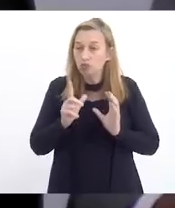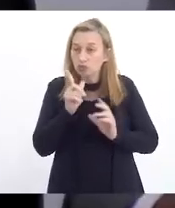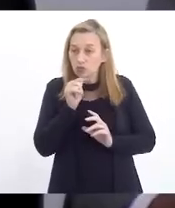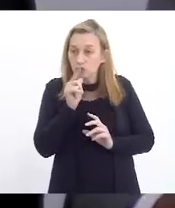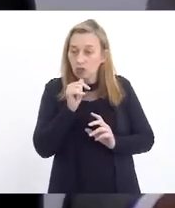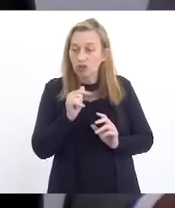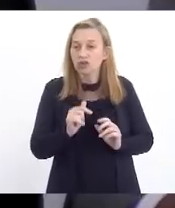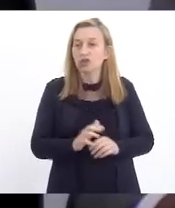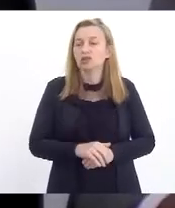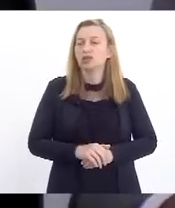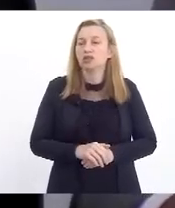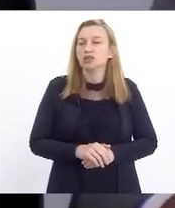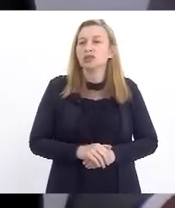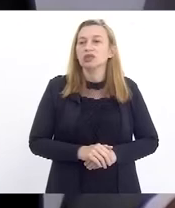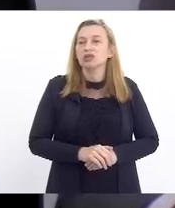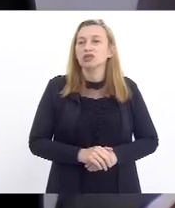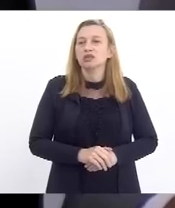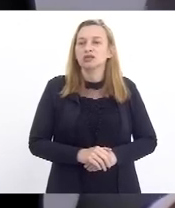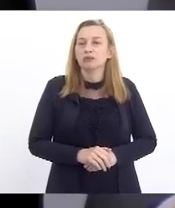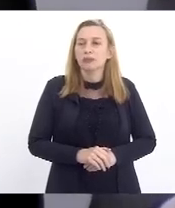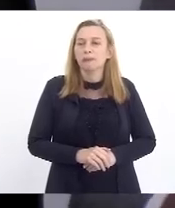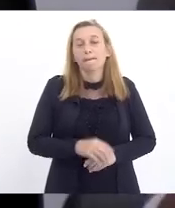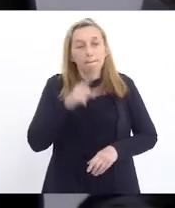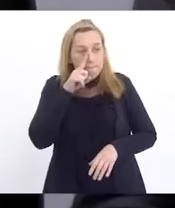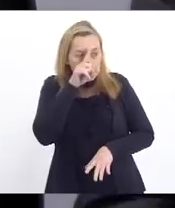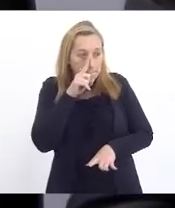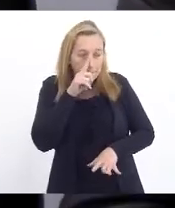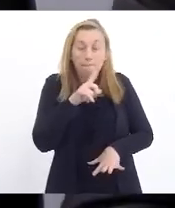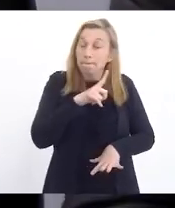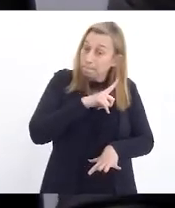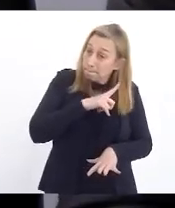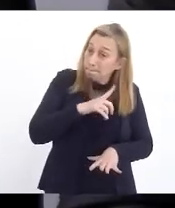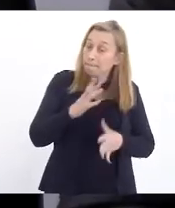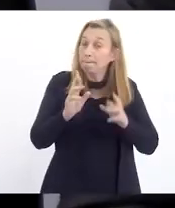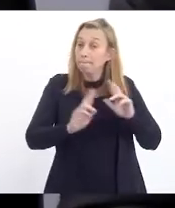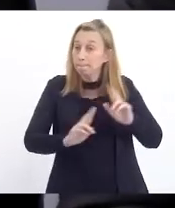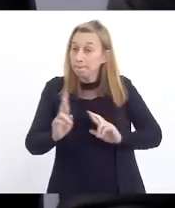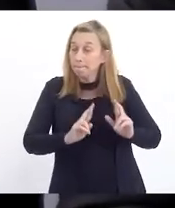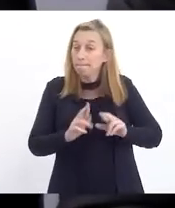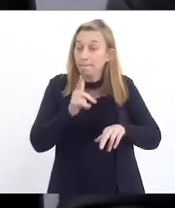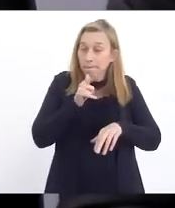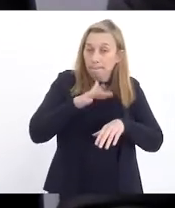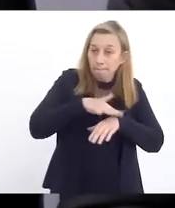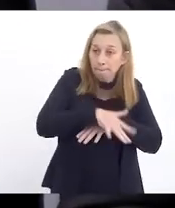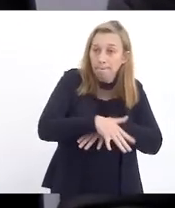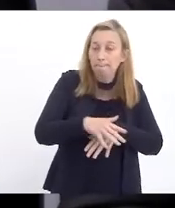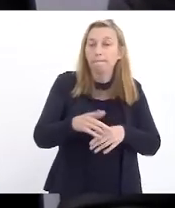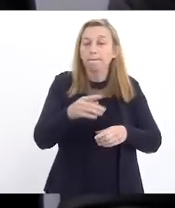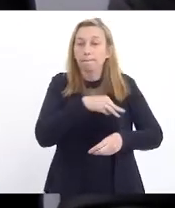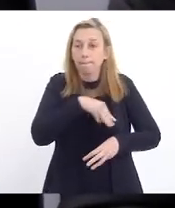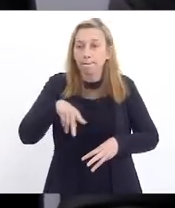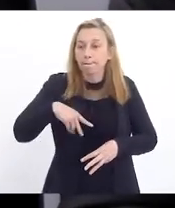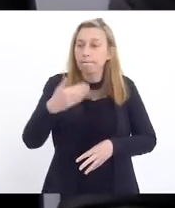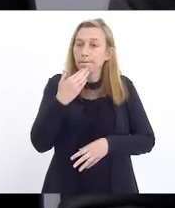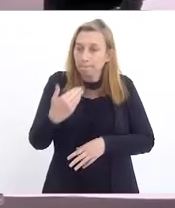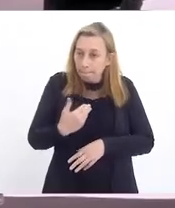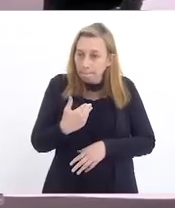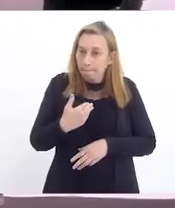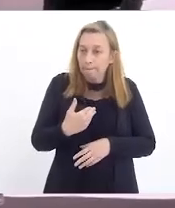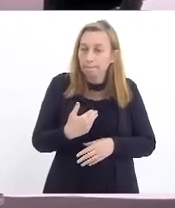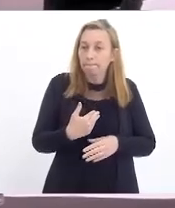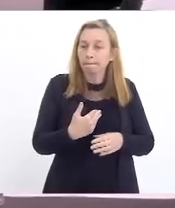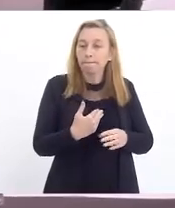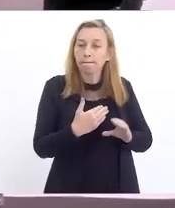população em caso de algum perigo, né, relacionado ao abastecimento. O Ministério Público expediu uma recomendação